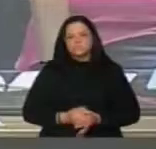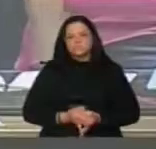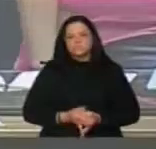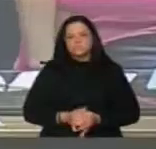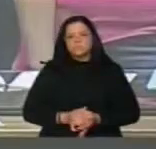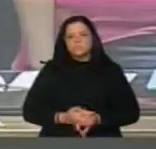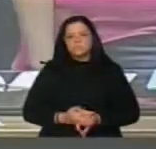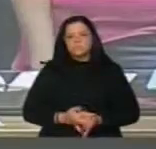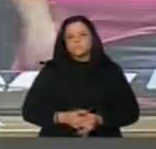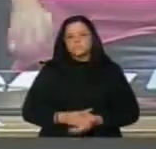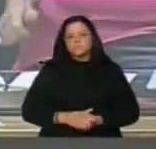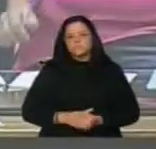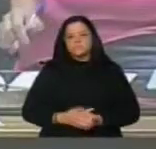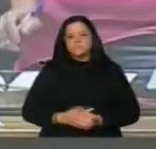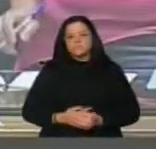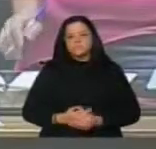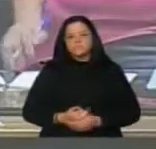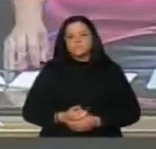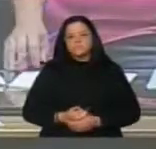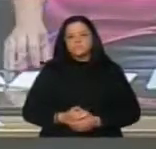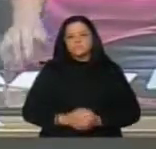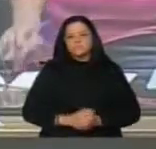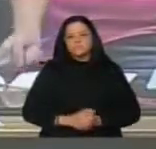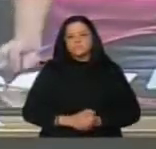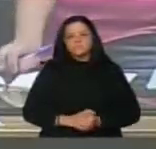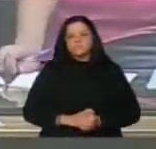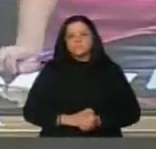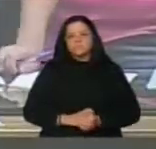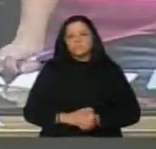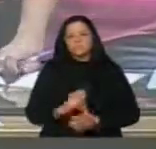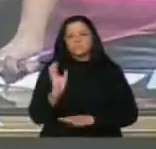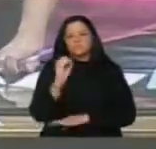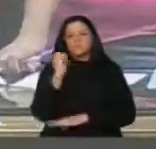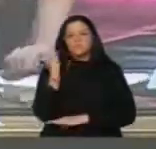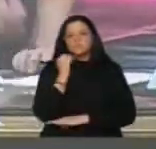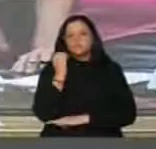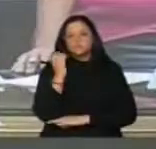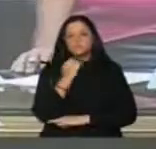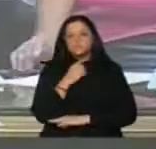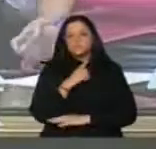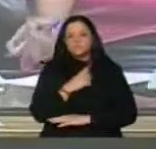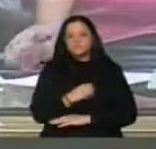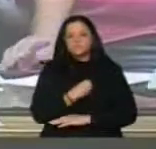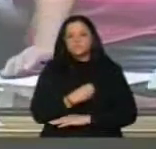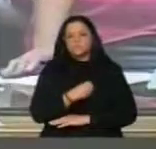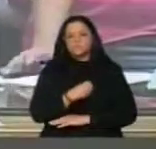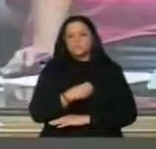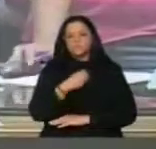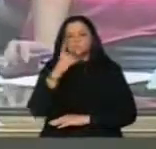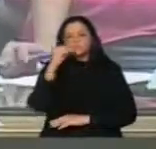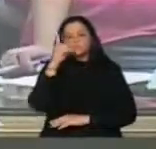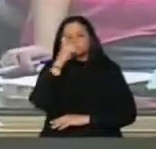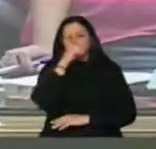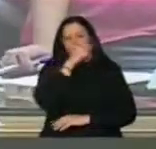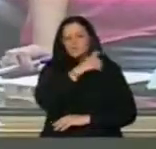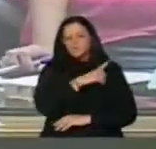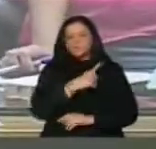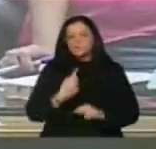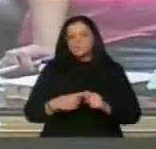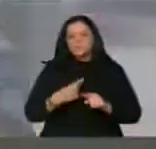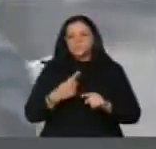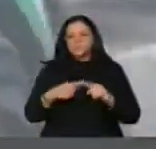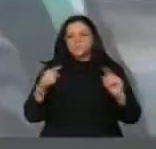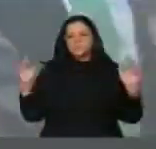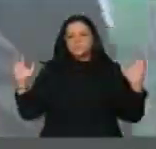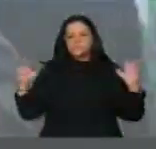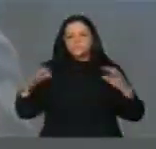Deputado Ronaldo. Tá. Senhor presidente, o estado do Rio Grande do Sul está numa situação de calamidade em razão das